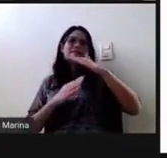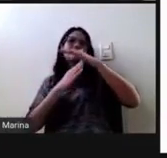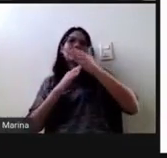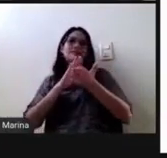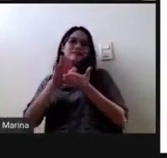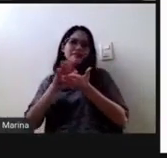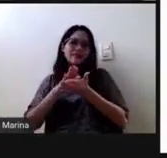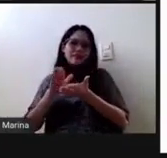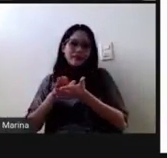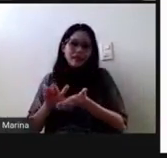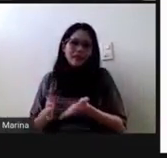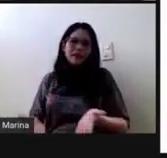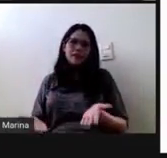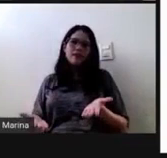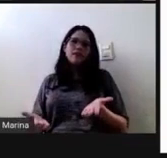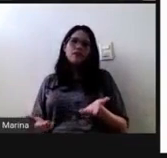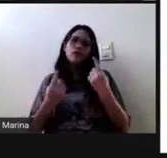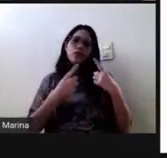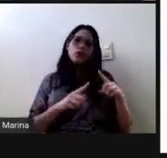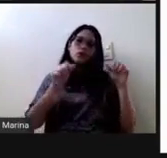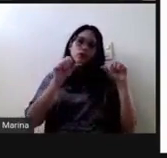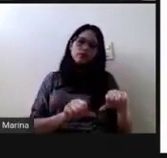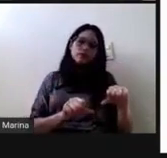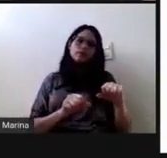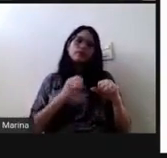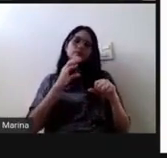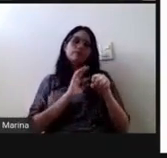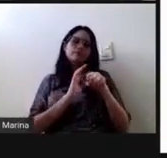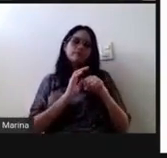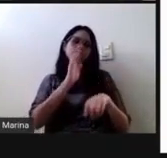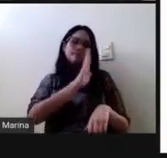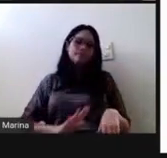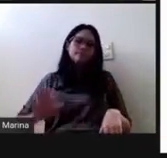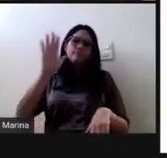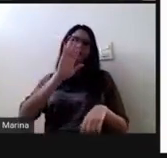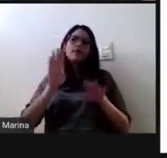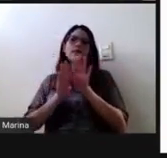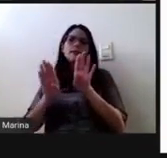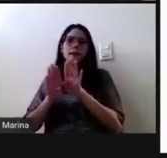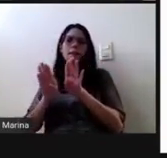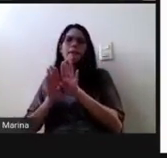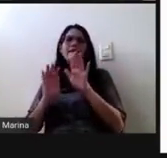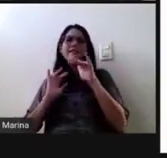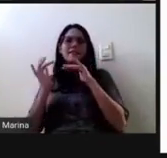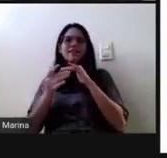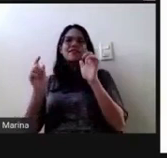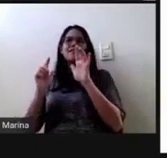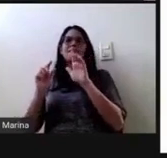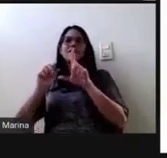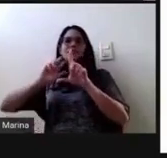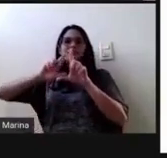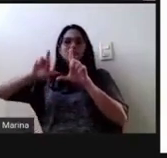da mídia, a própria mídia que vem sendo atacada tão duramente, né, pelo governo, ela tem mostrado um papel e uma relevância